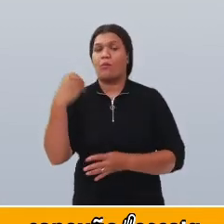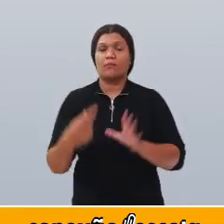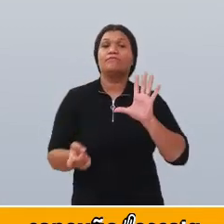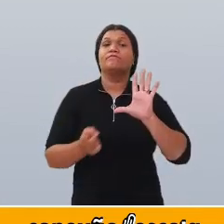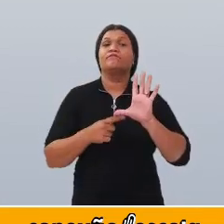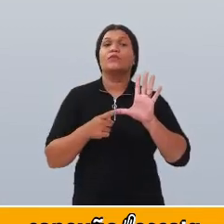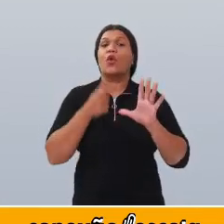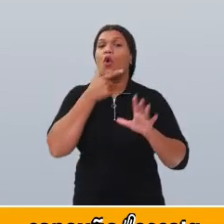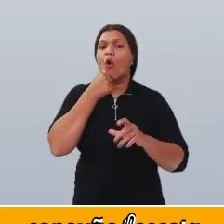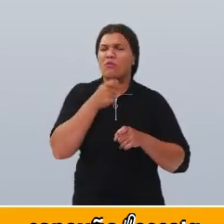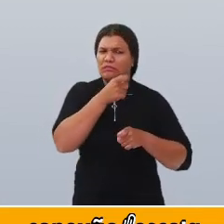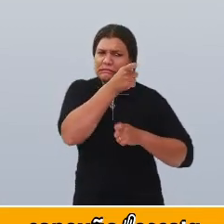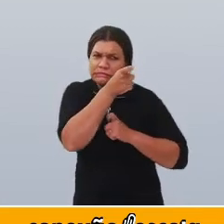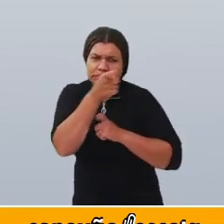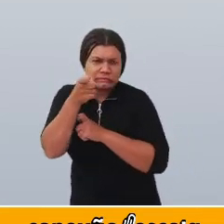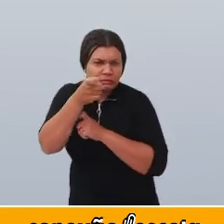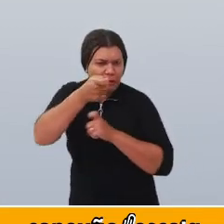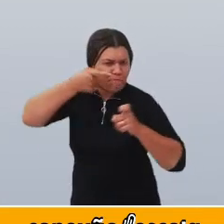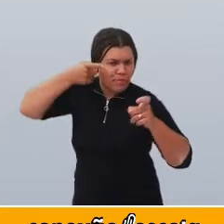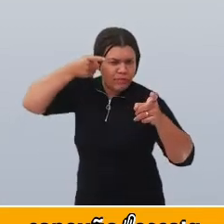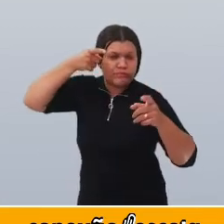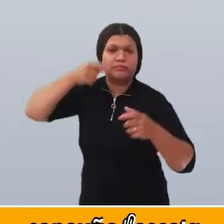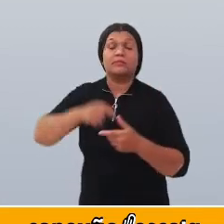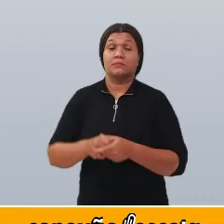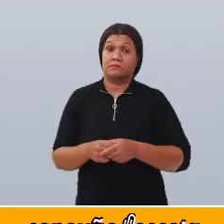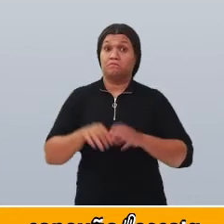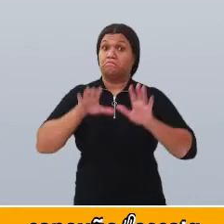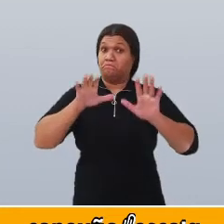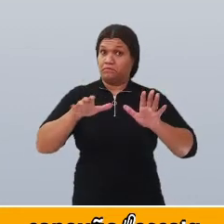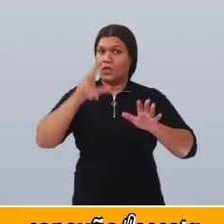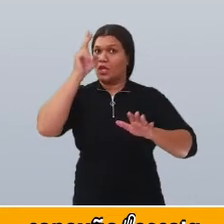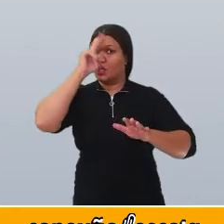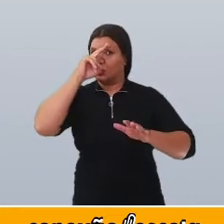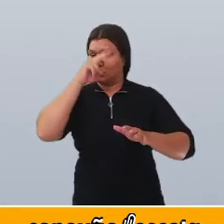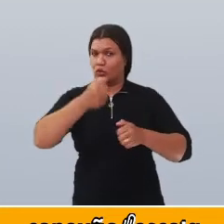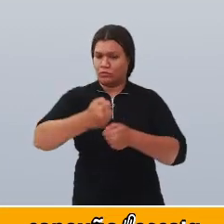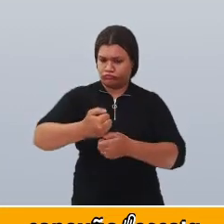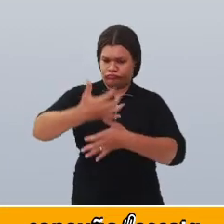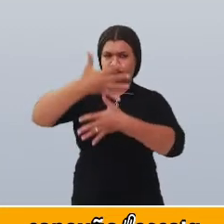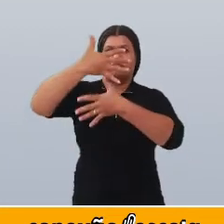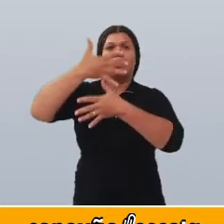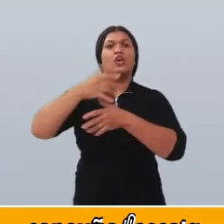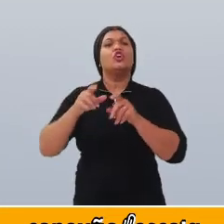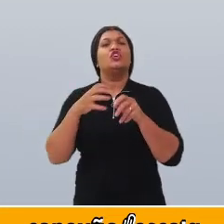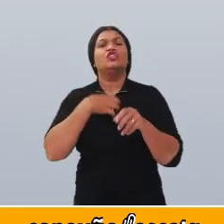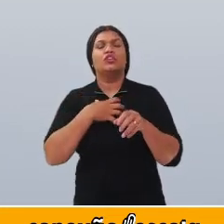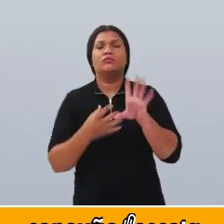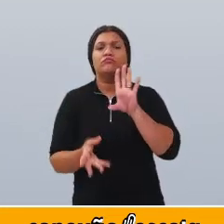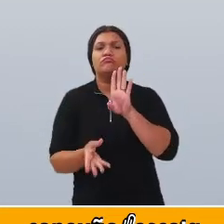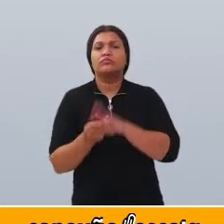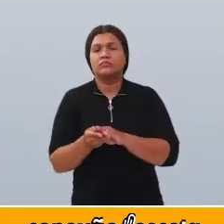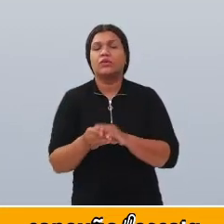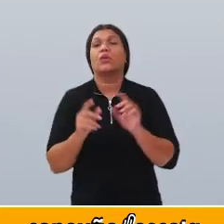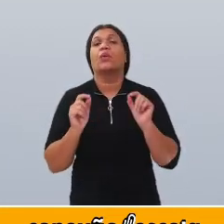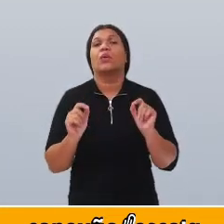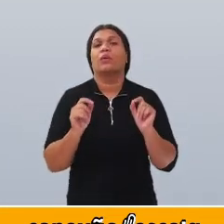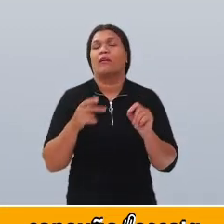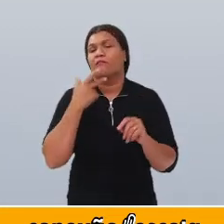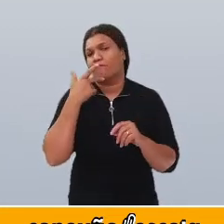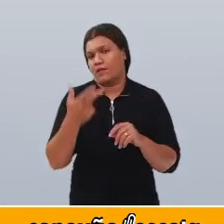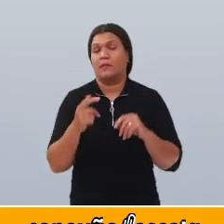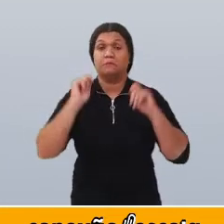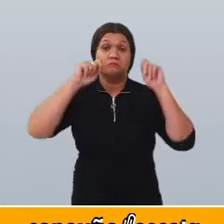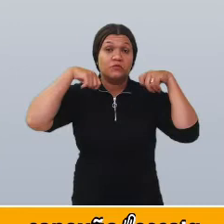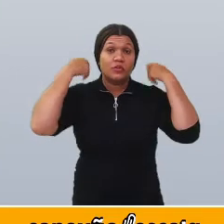o caçador. E o enredo, de uma maneira bem sintetizada, diz que Chapeuzinho